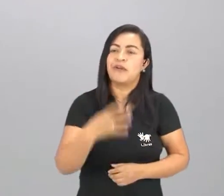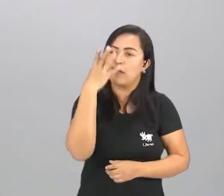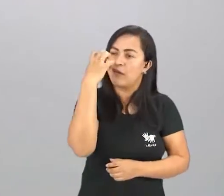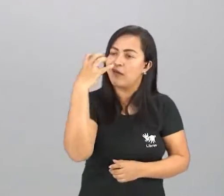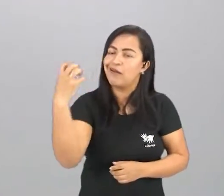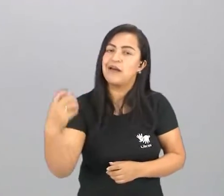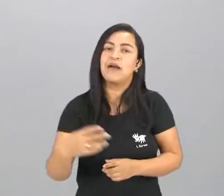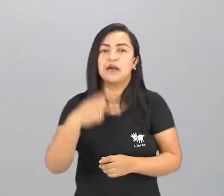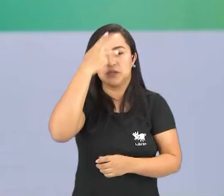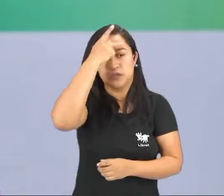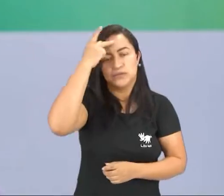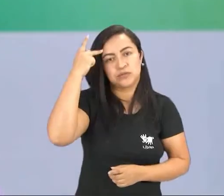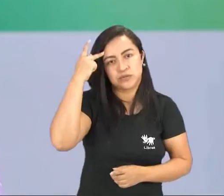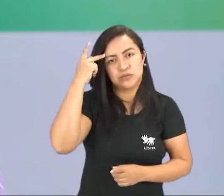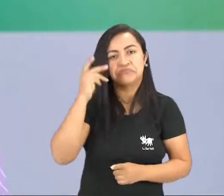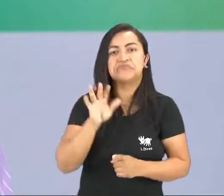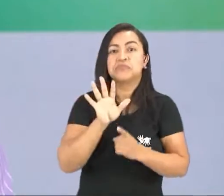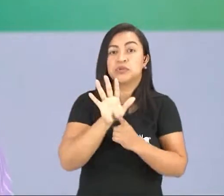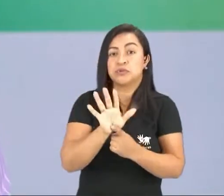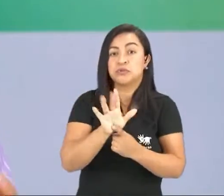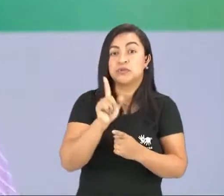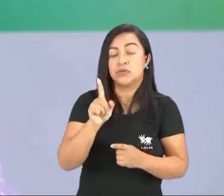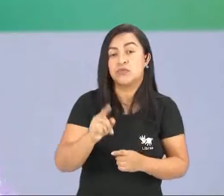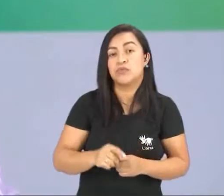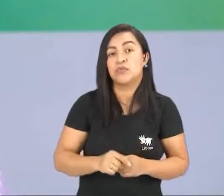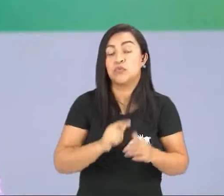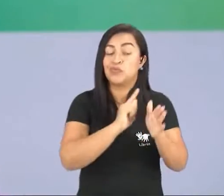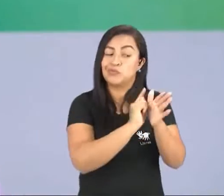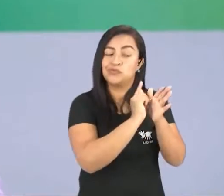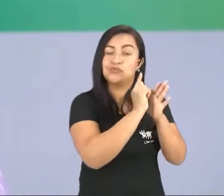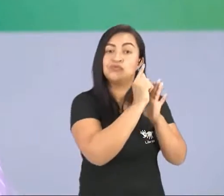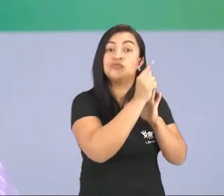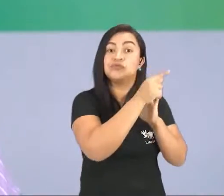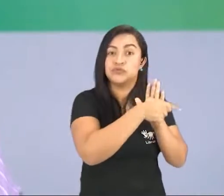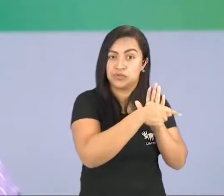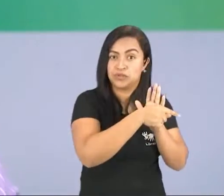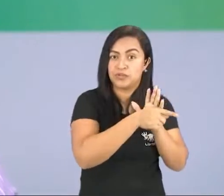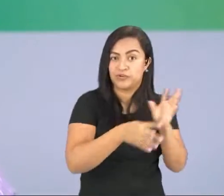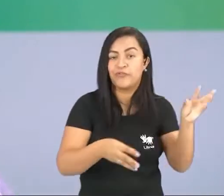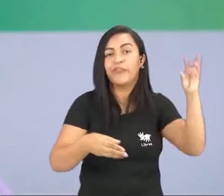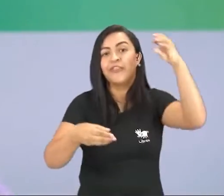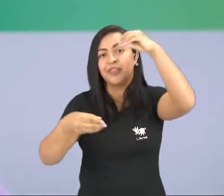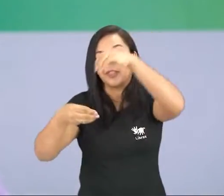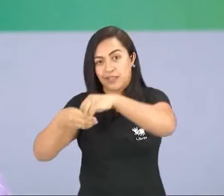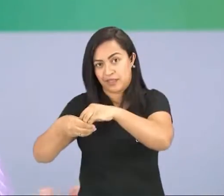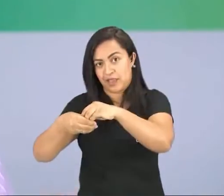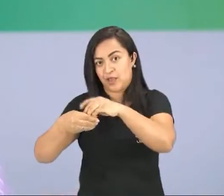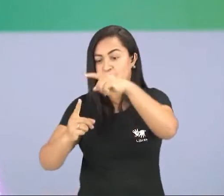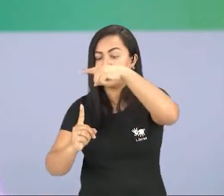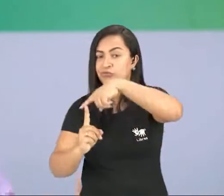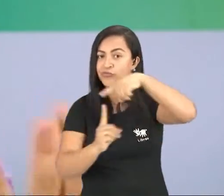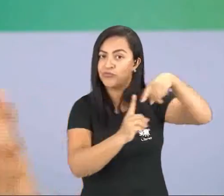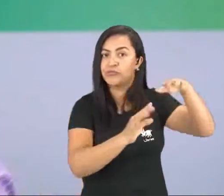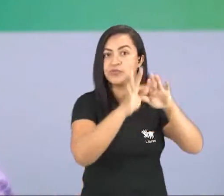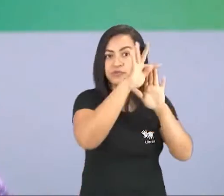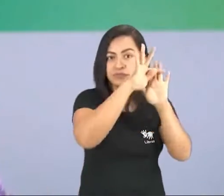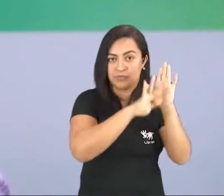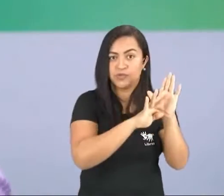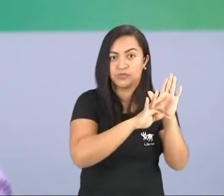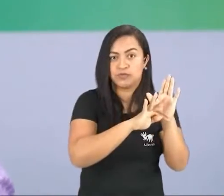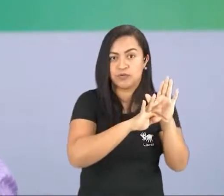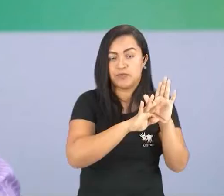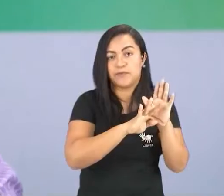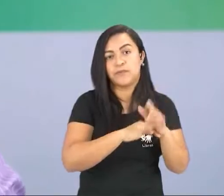tudo isso. Percebam que eu citei um gênero dentro de um tipo textual. esse gênero textual carrega um pouco de